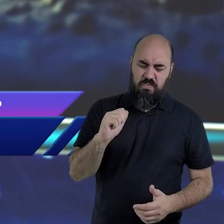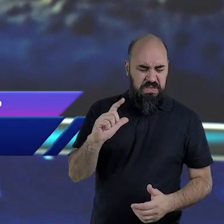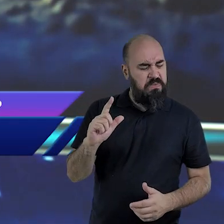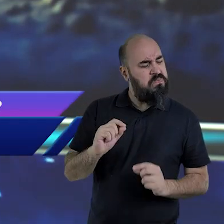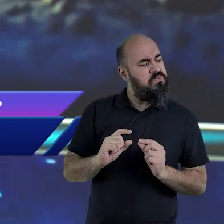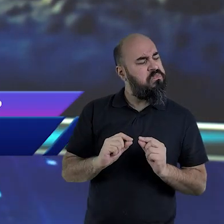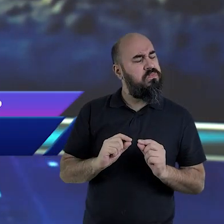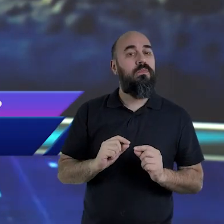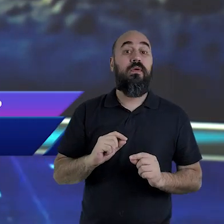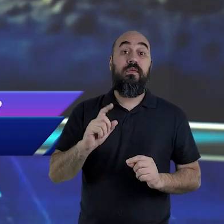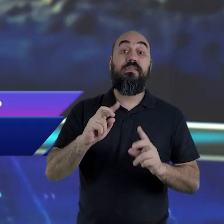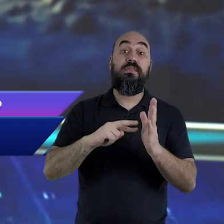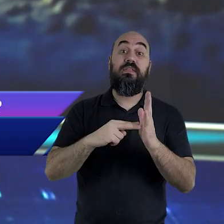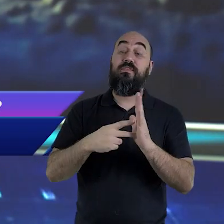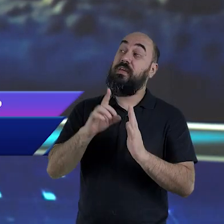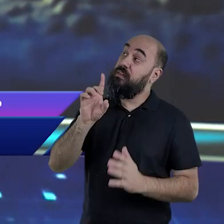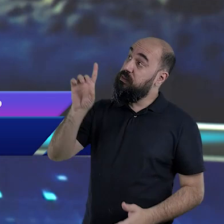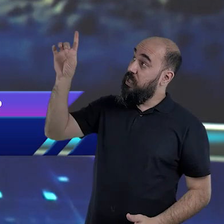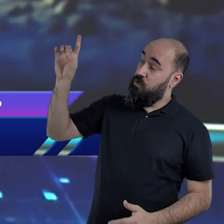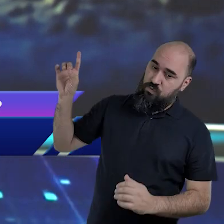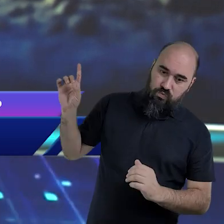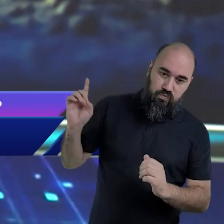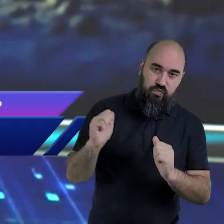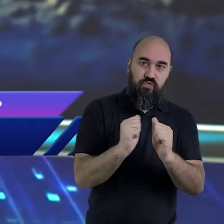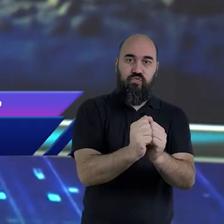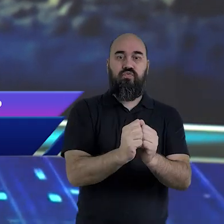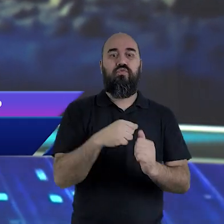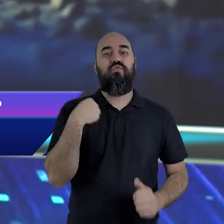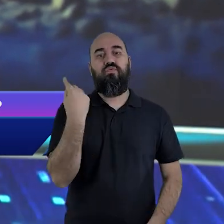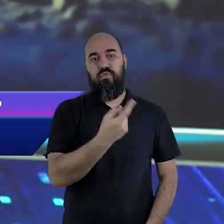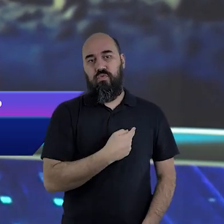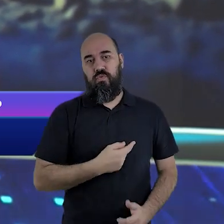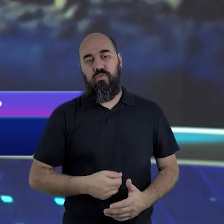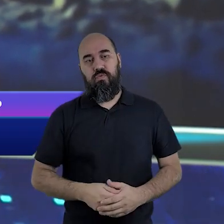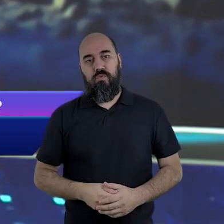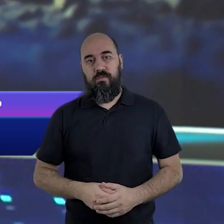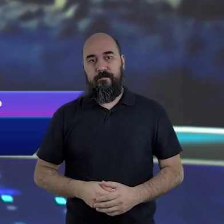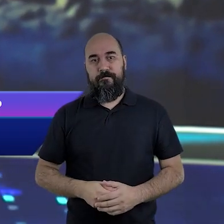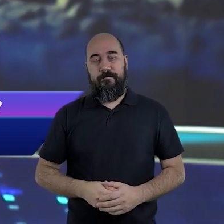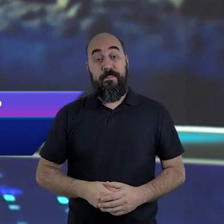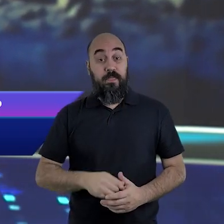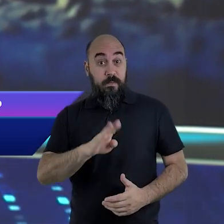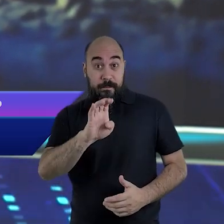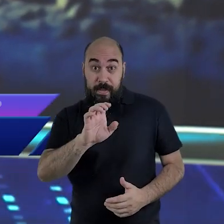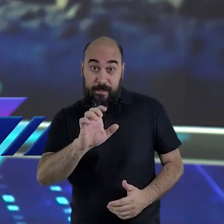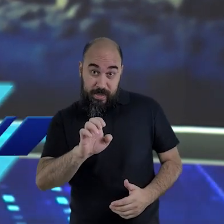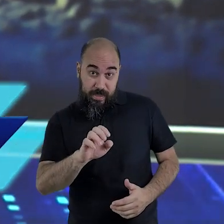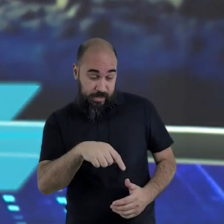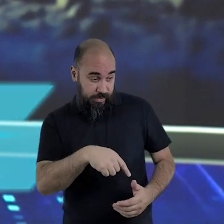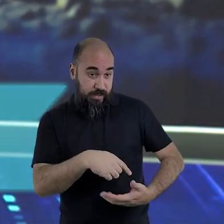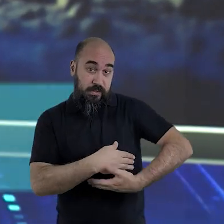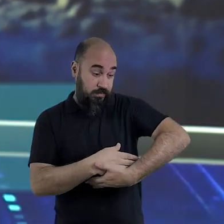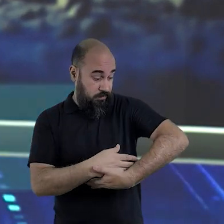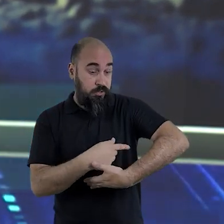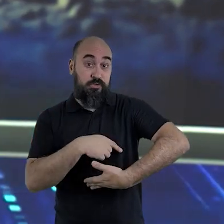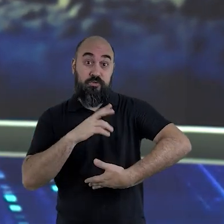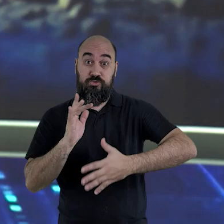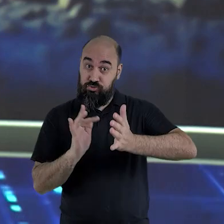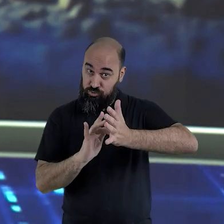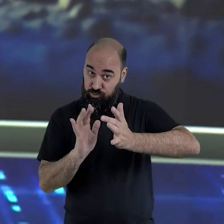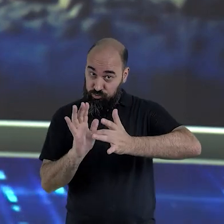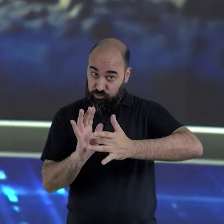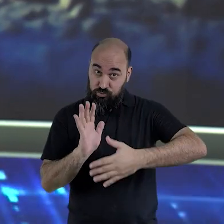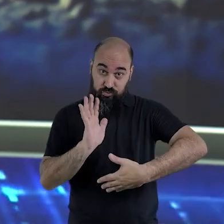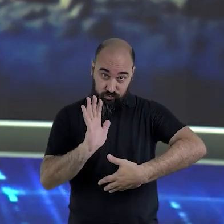que nasce dessa virgem é Deus conosco. Em outras palavras, o bebê é Jesus. Tem a ver